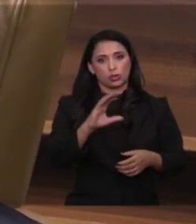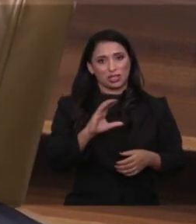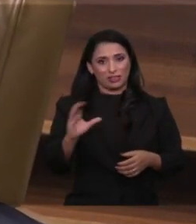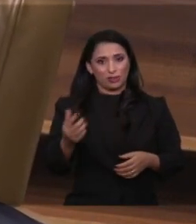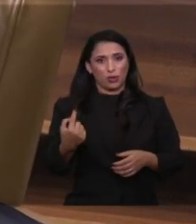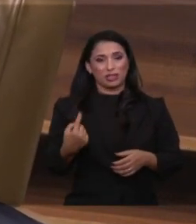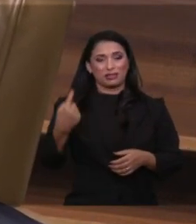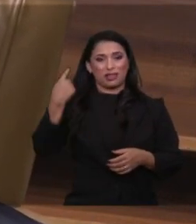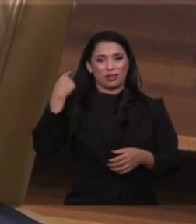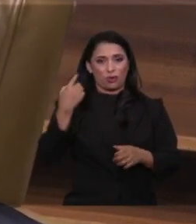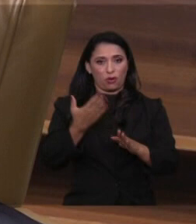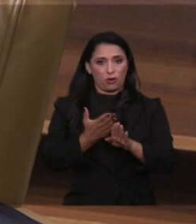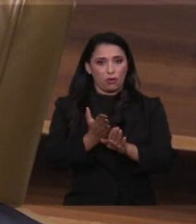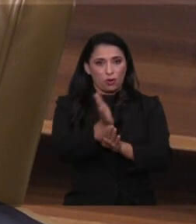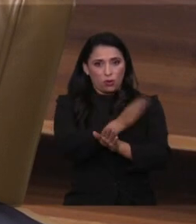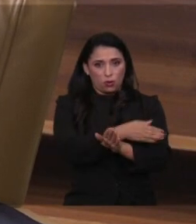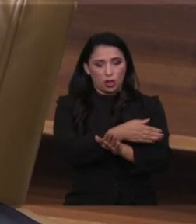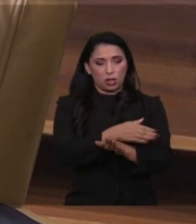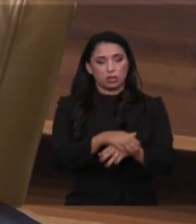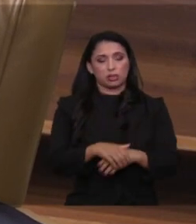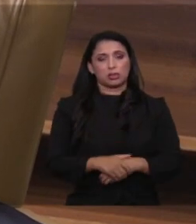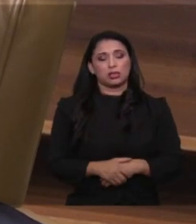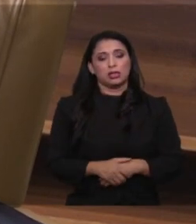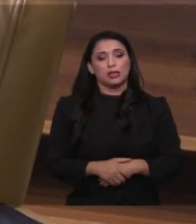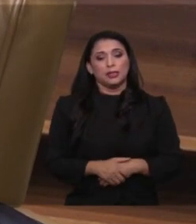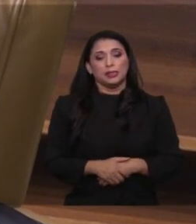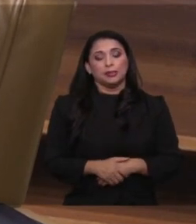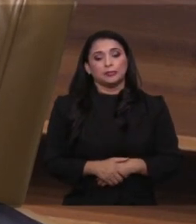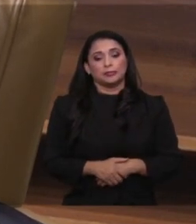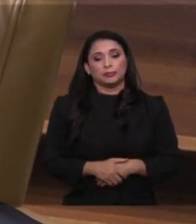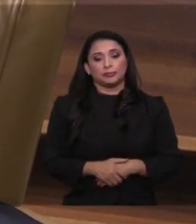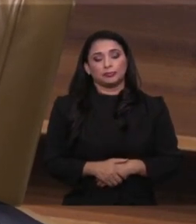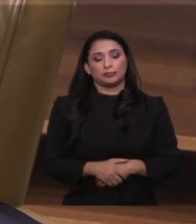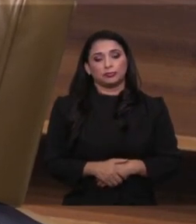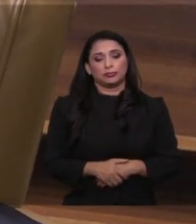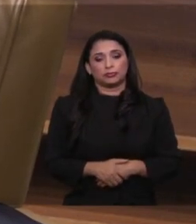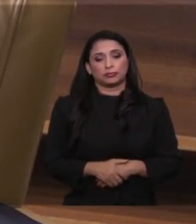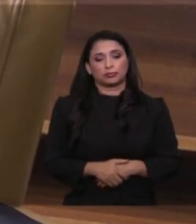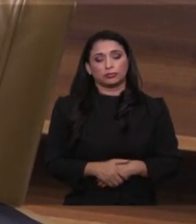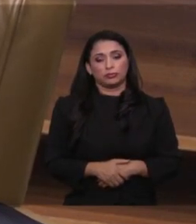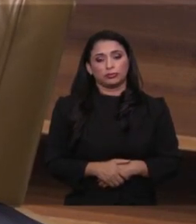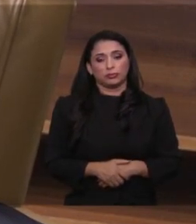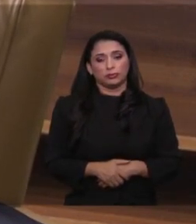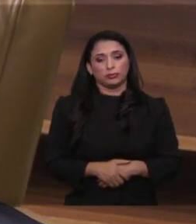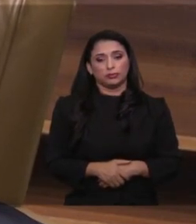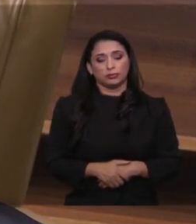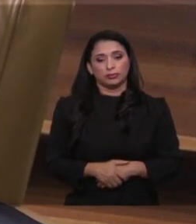manter, né, satisfazer